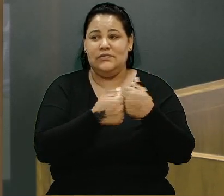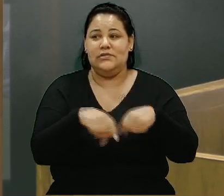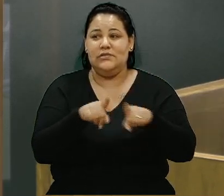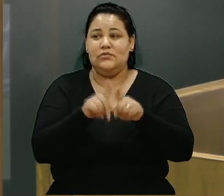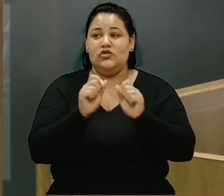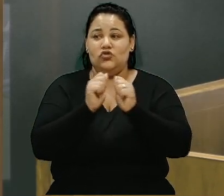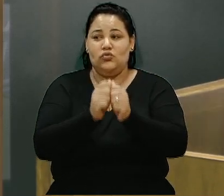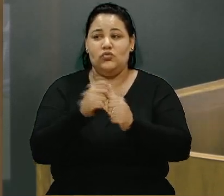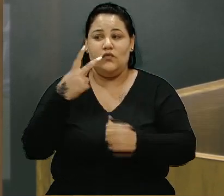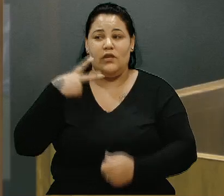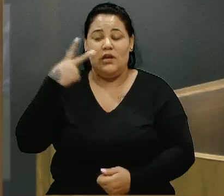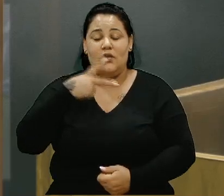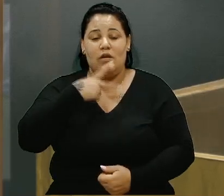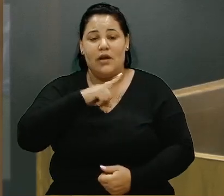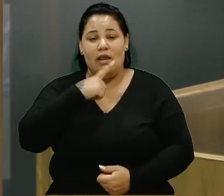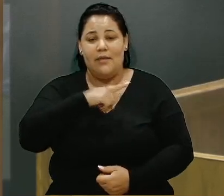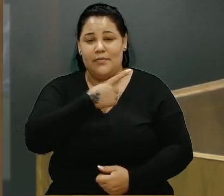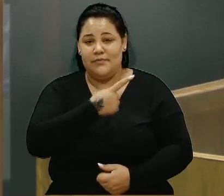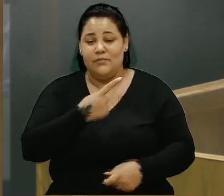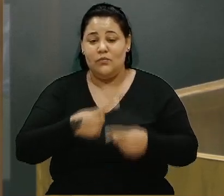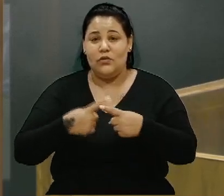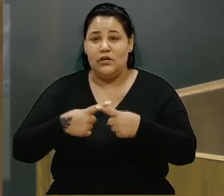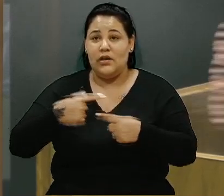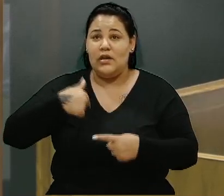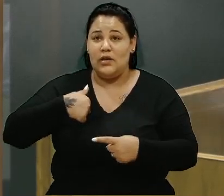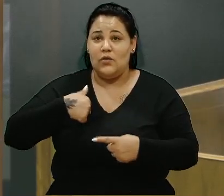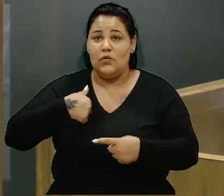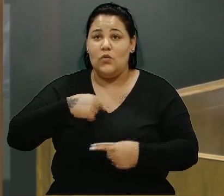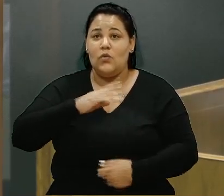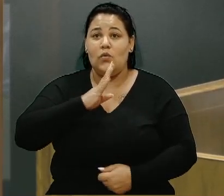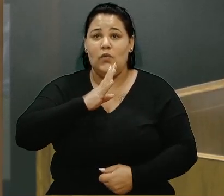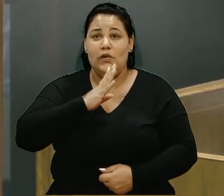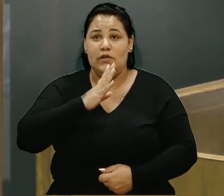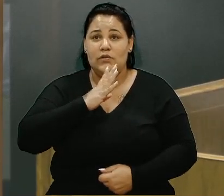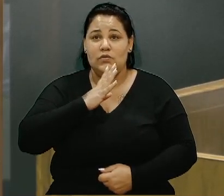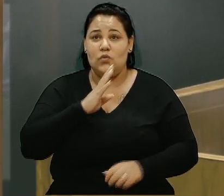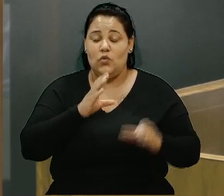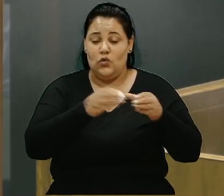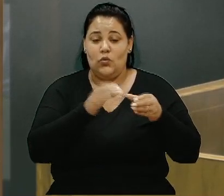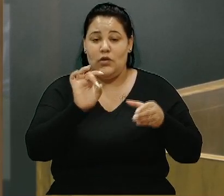Caleb. Porque eu conheço uma turma atual que é só da problemática.